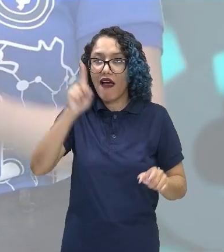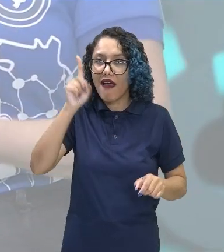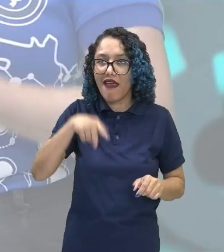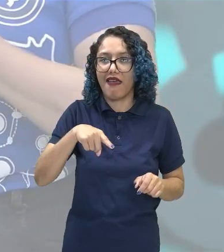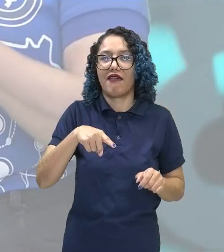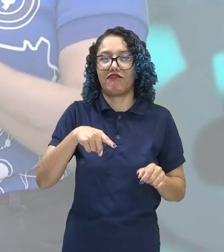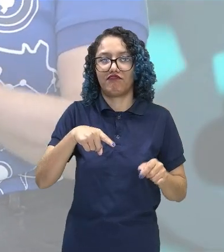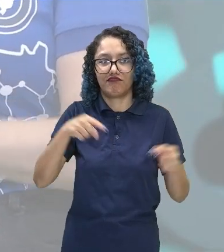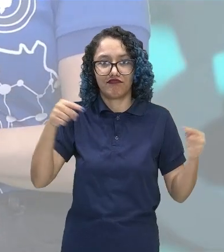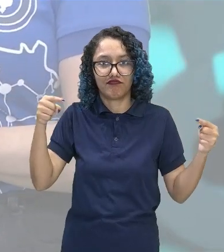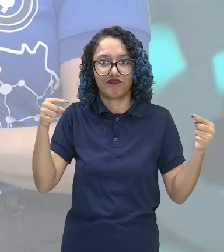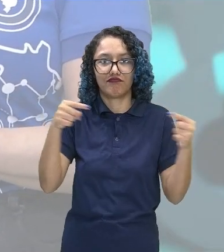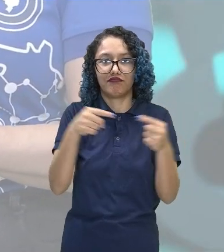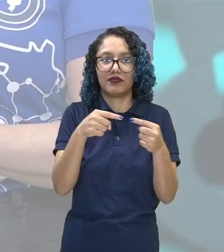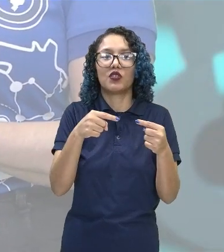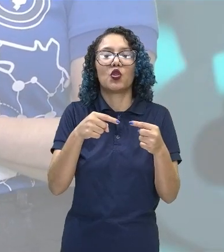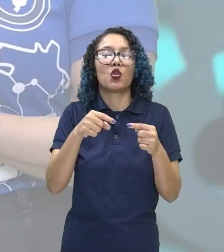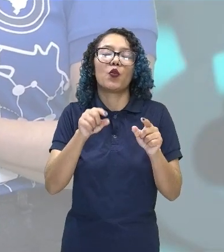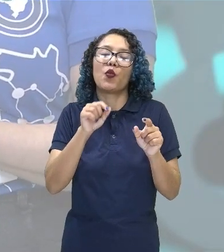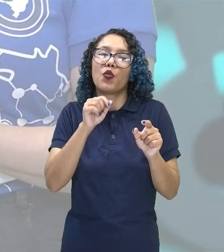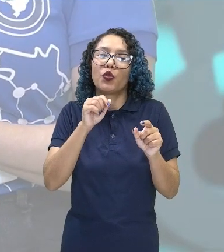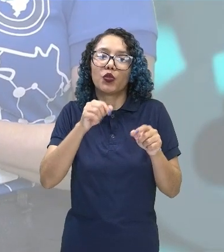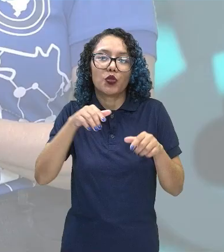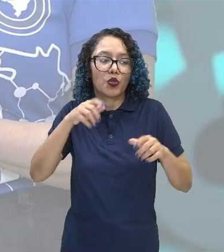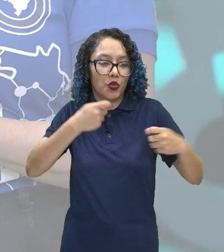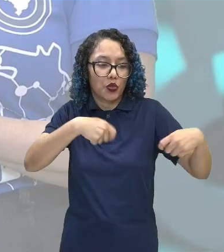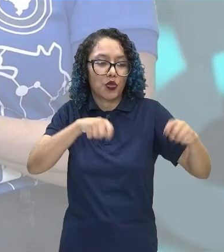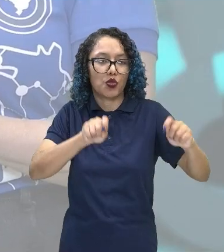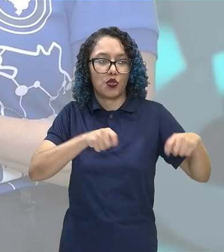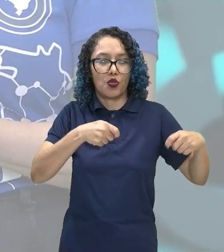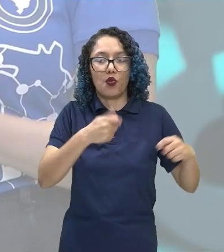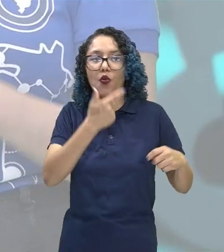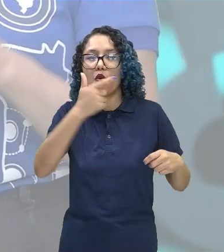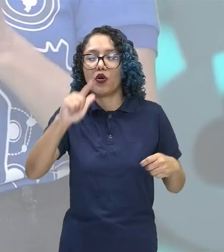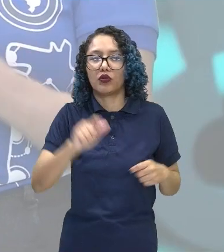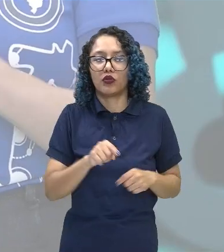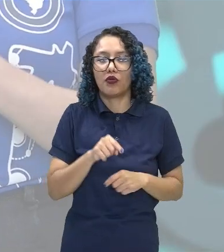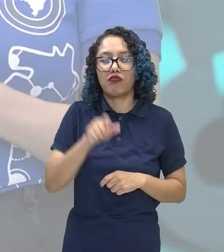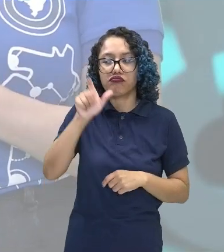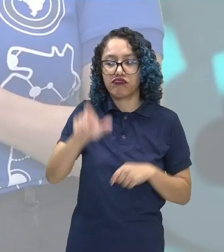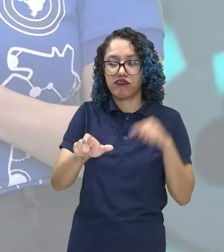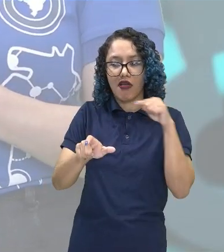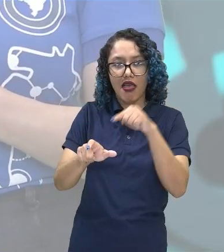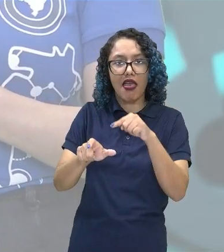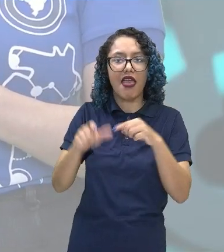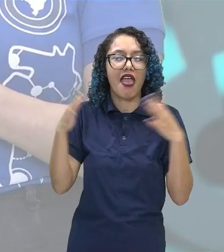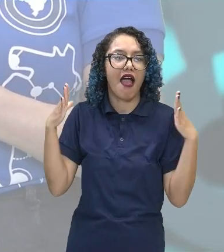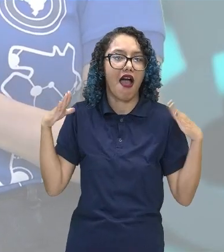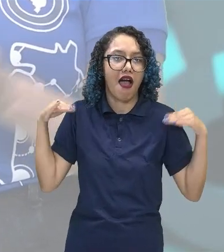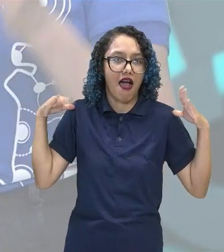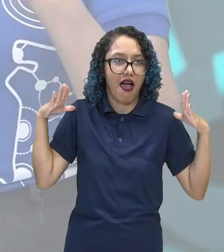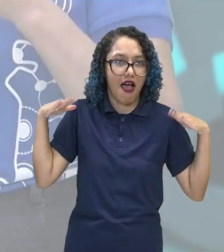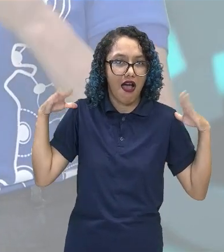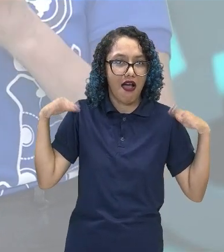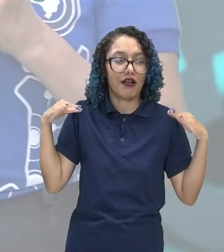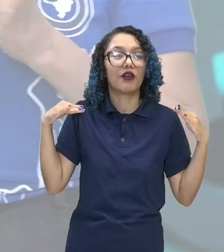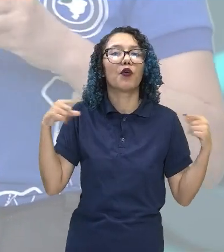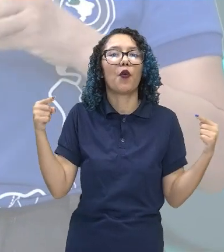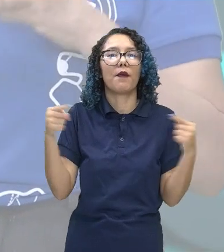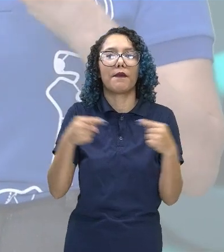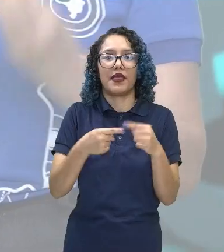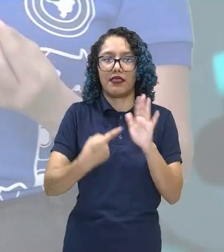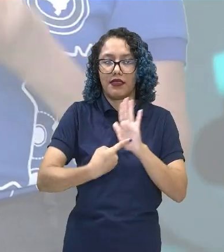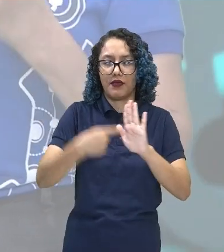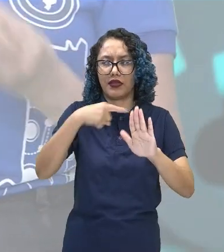Ele é um anjo, é uma metáfora. Mamãe é um anjo, né? Então, por